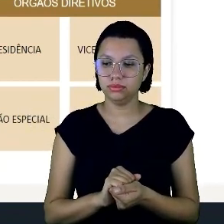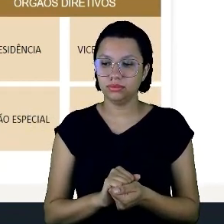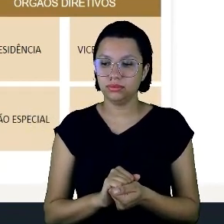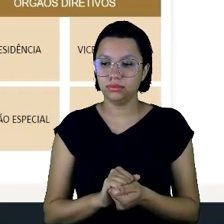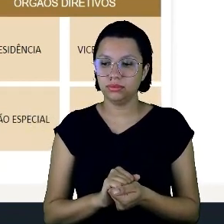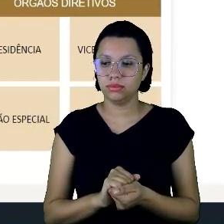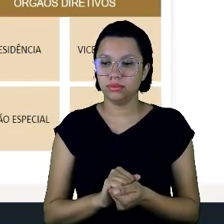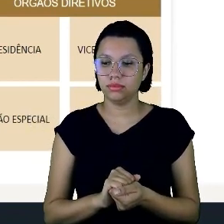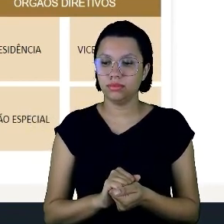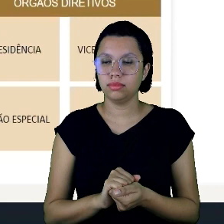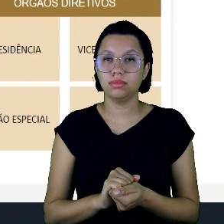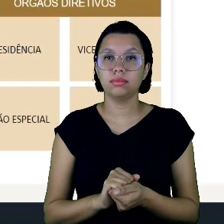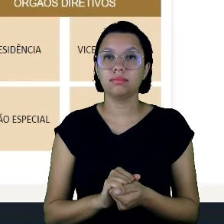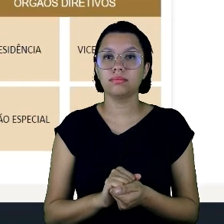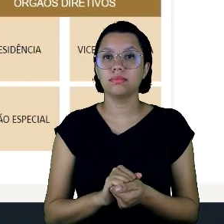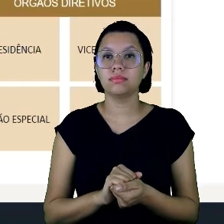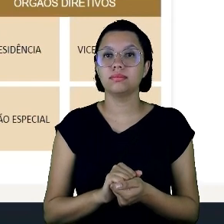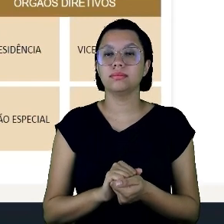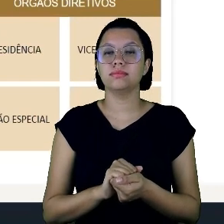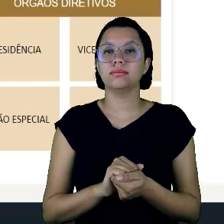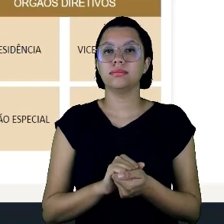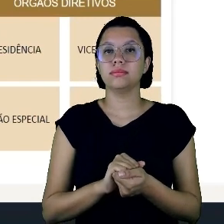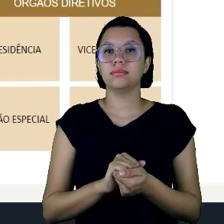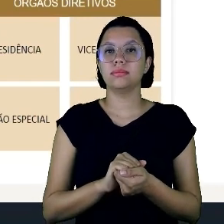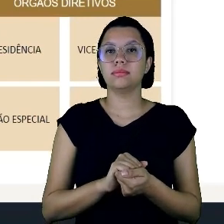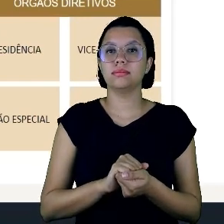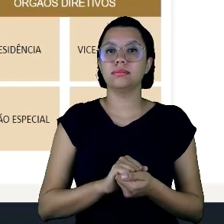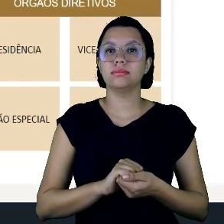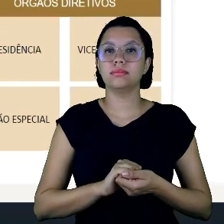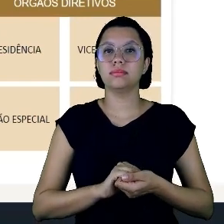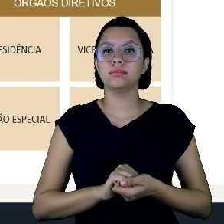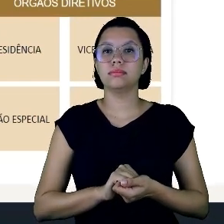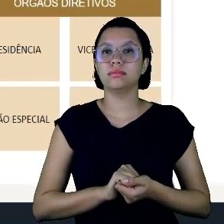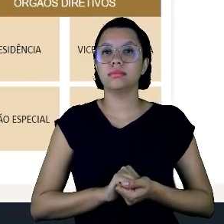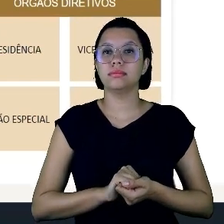da sala. Não precisa de microfone. É aqui.